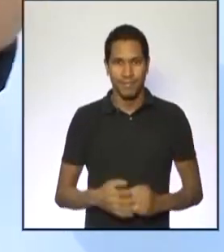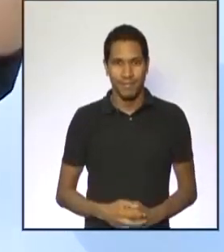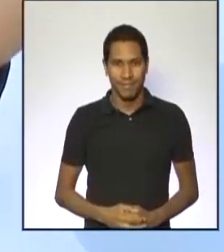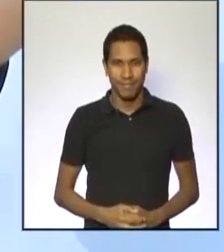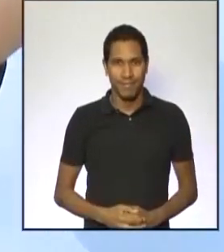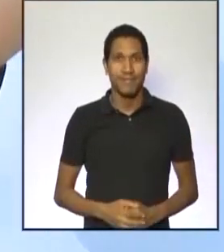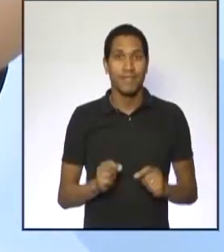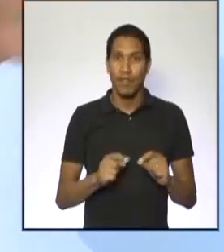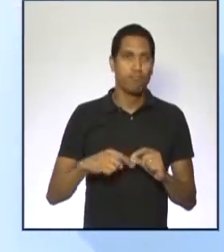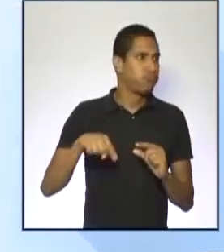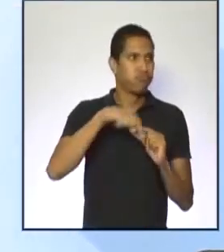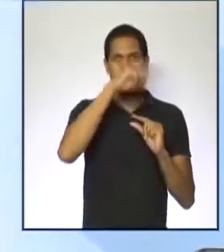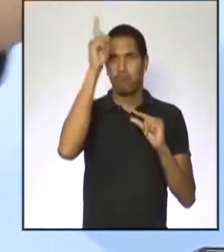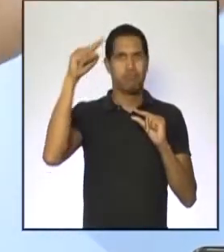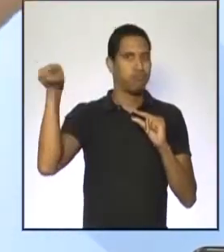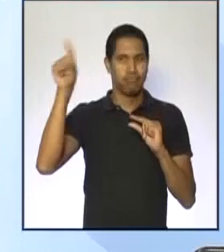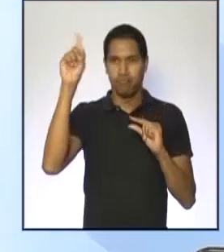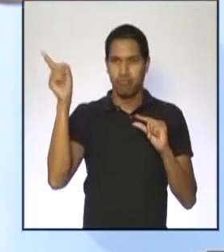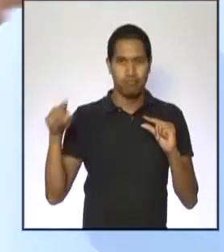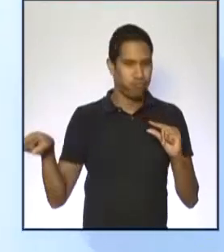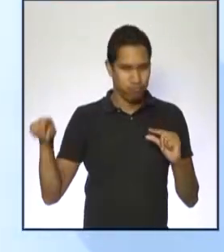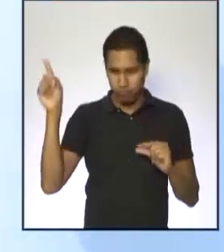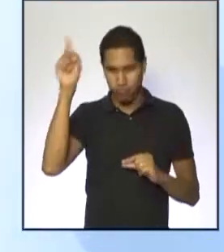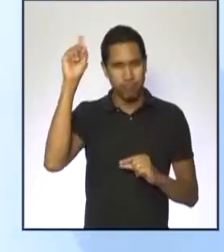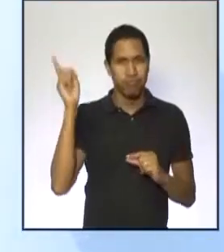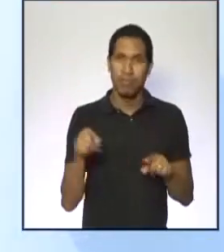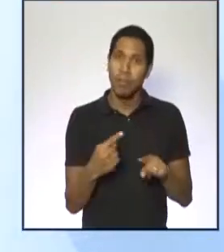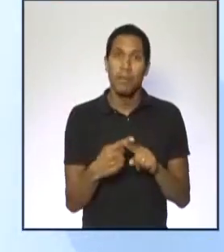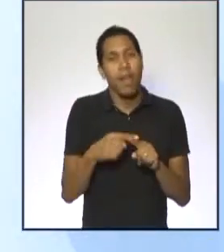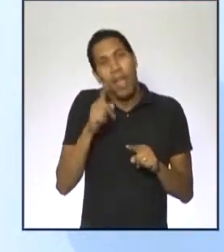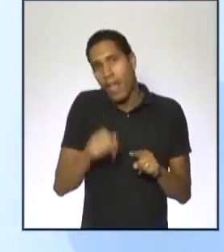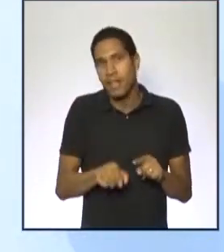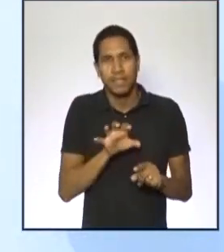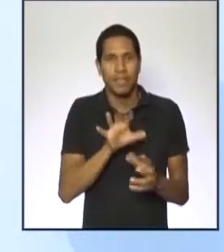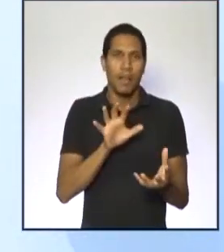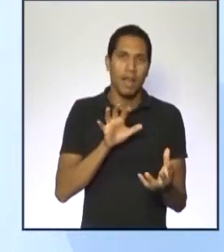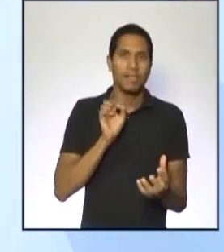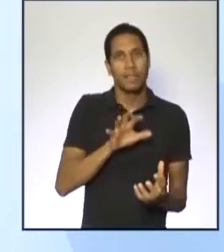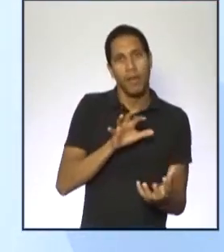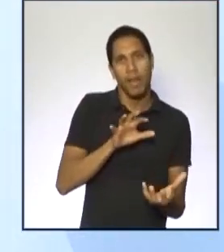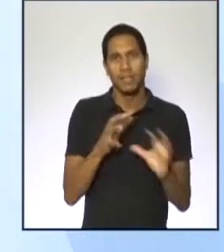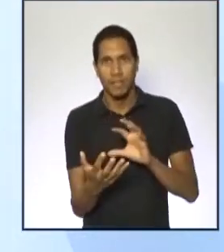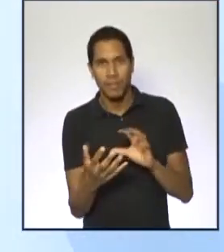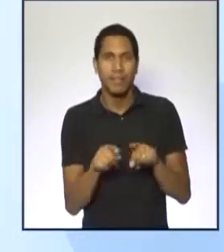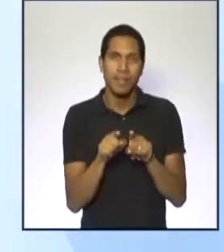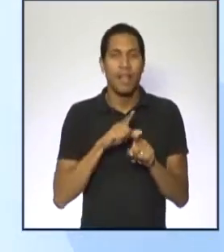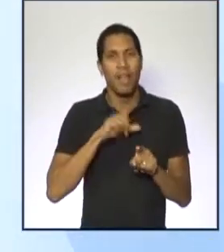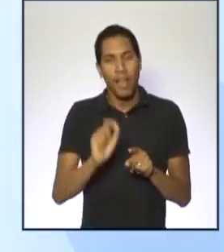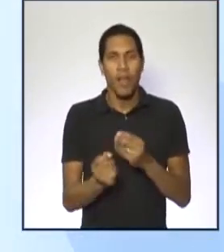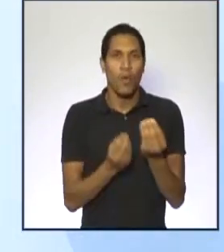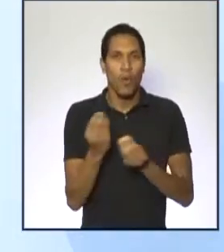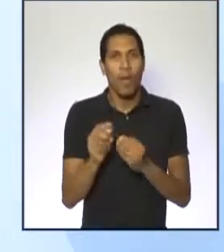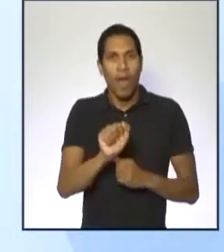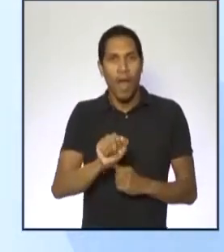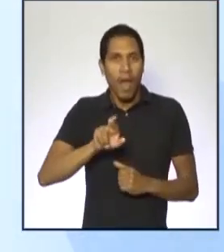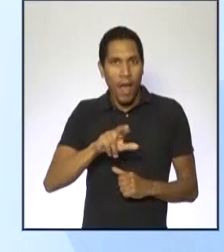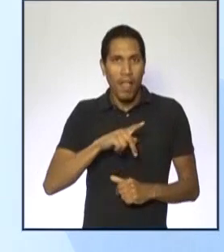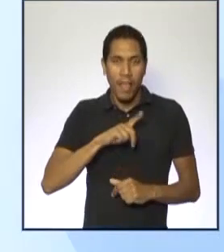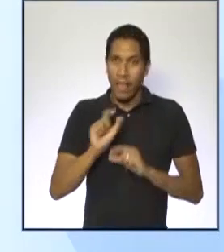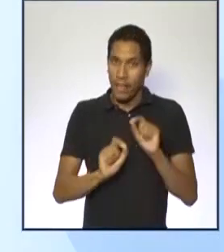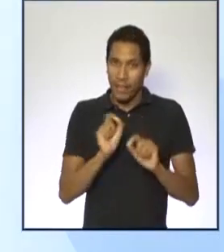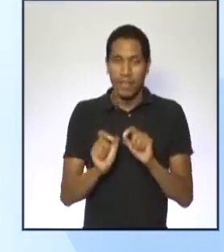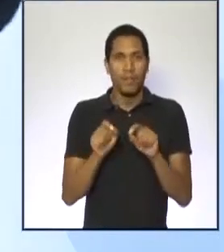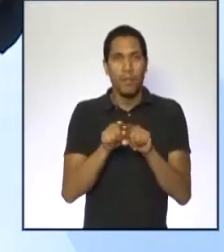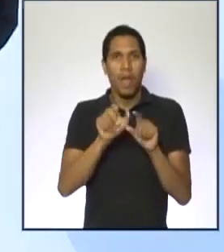E a bexiga, então, ela se solta porque é a reação dela. A partir do momento que o ar, então, começa a sair de